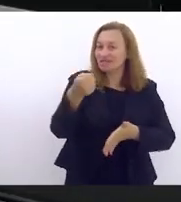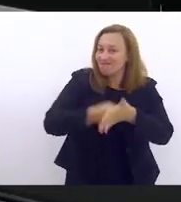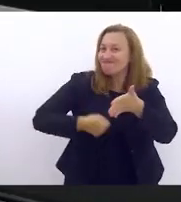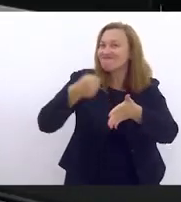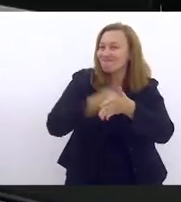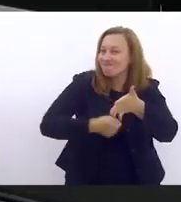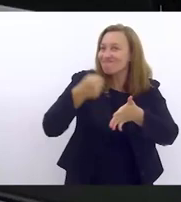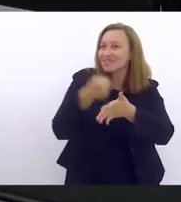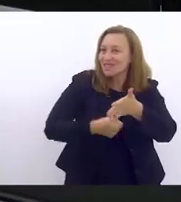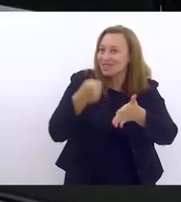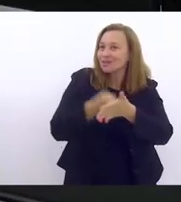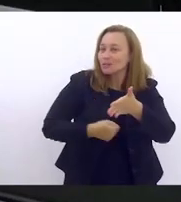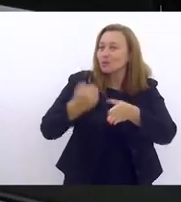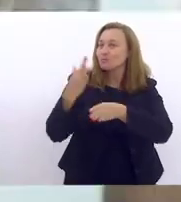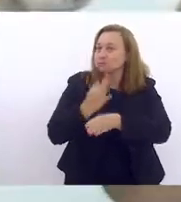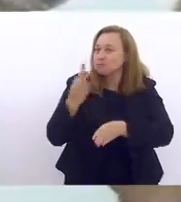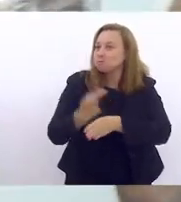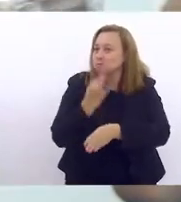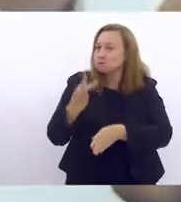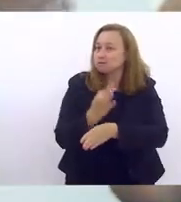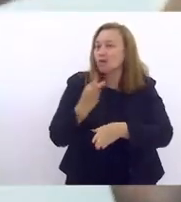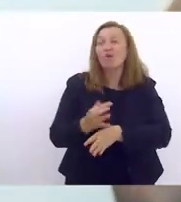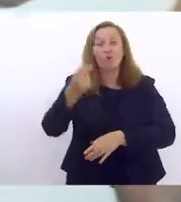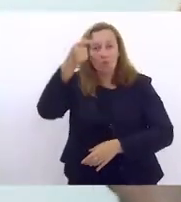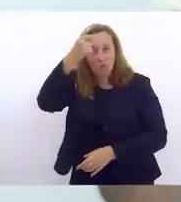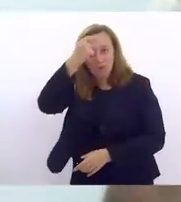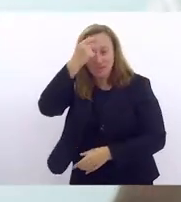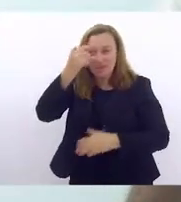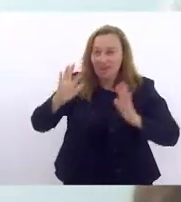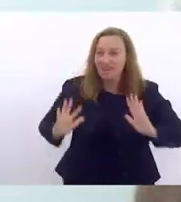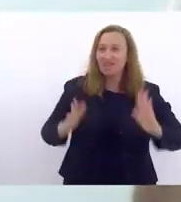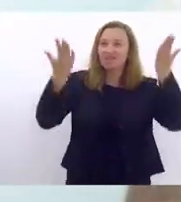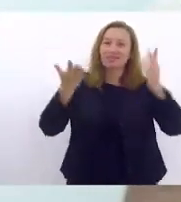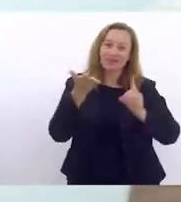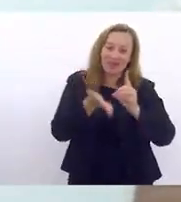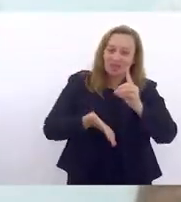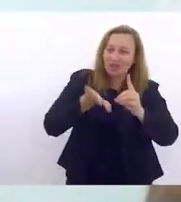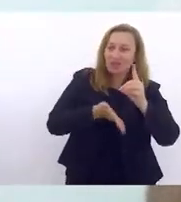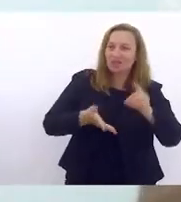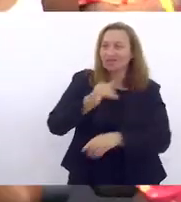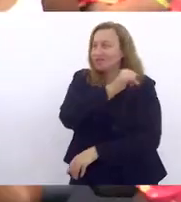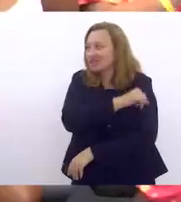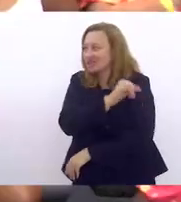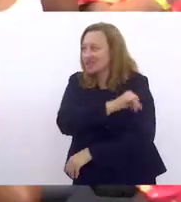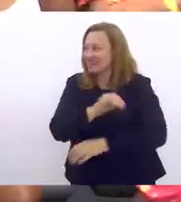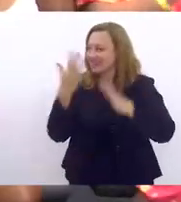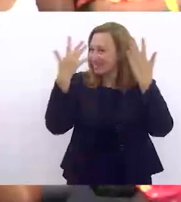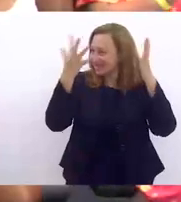insistência, persistência e consciência. Viva as doulas do Rio de Janeiro!